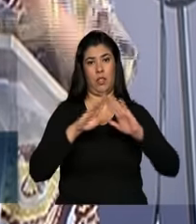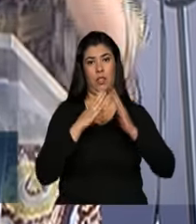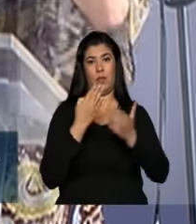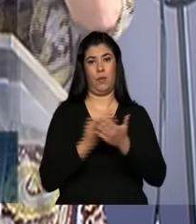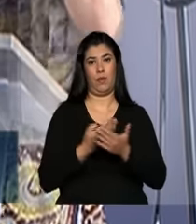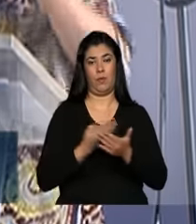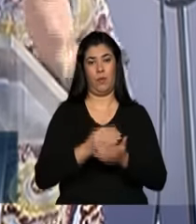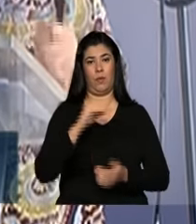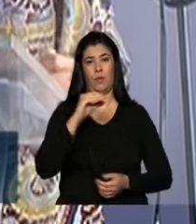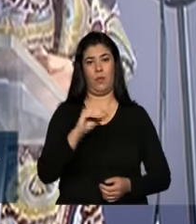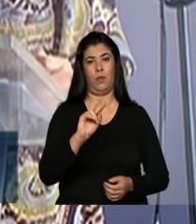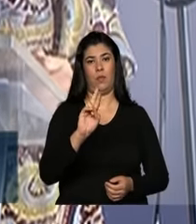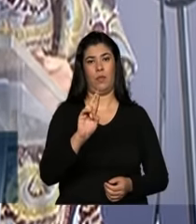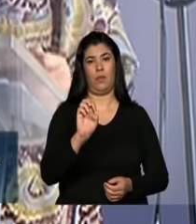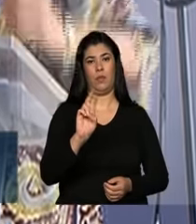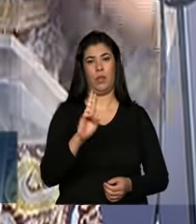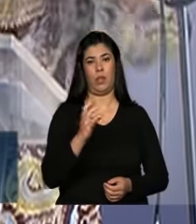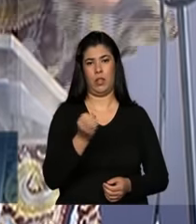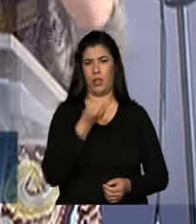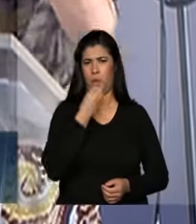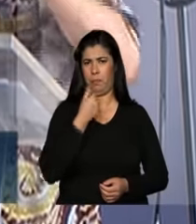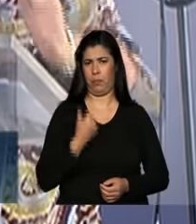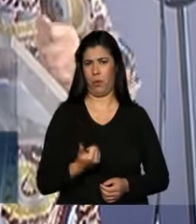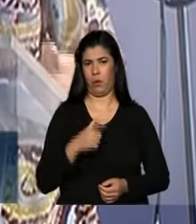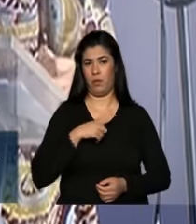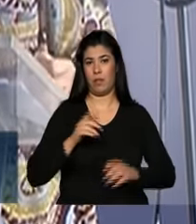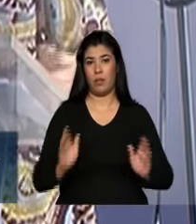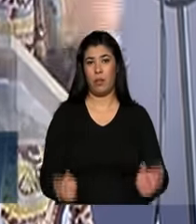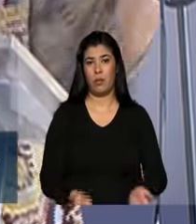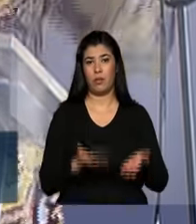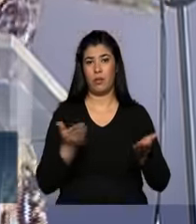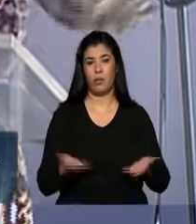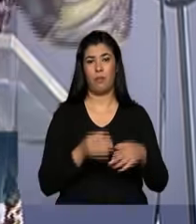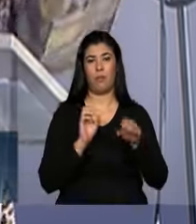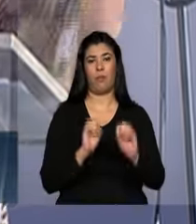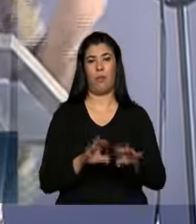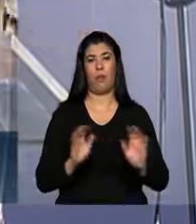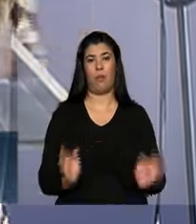ela vai ficar estimulando a criança, garantindo que ela